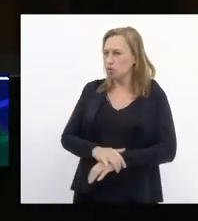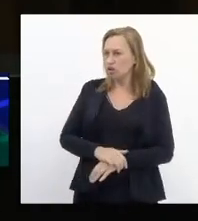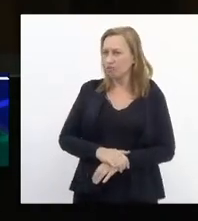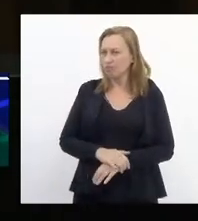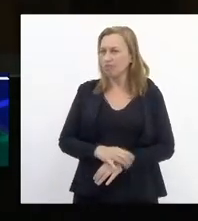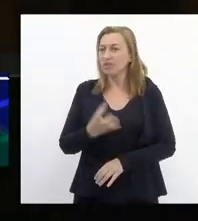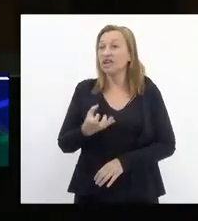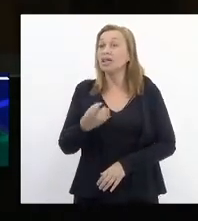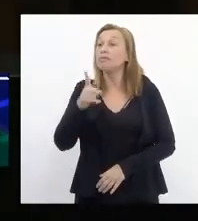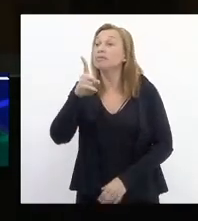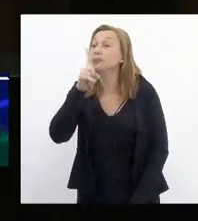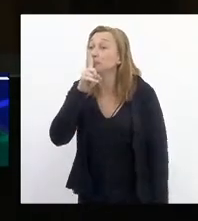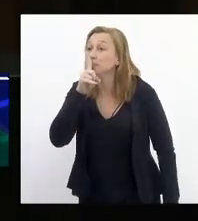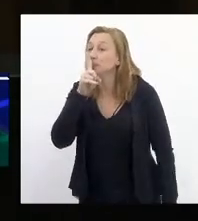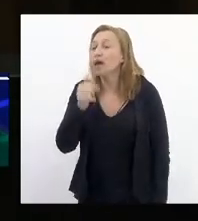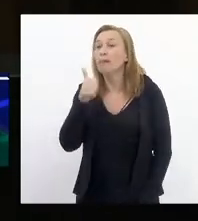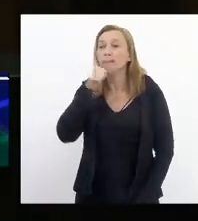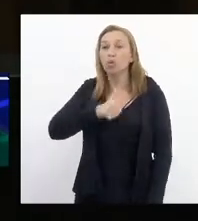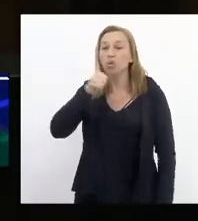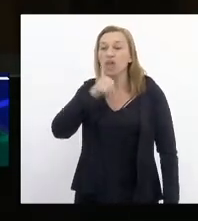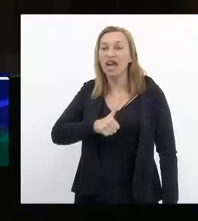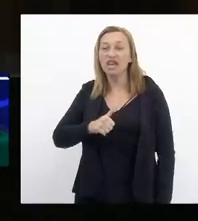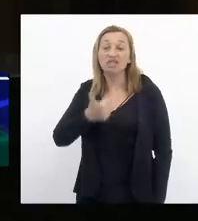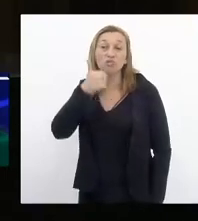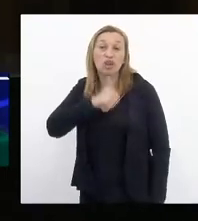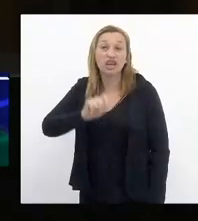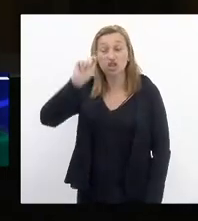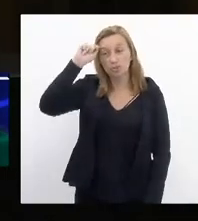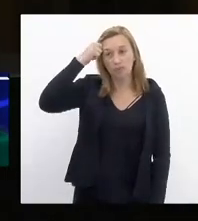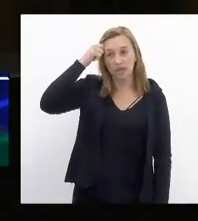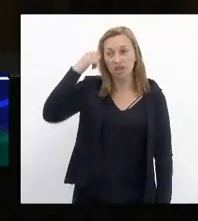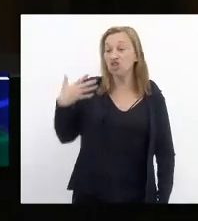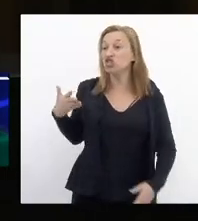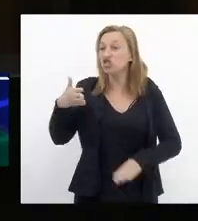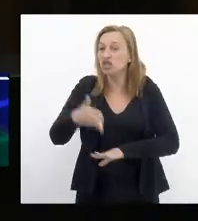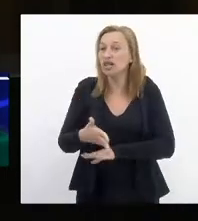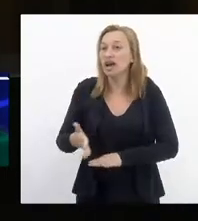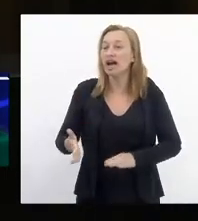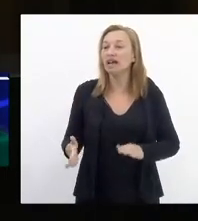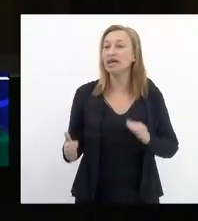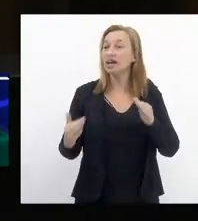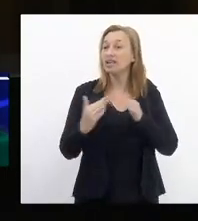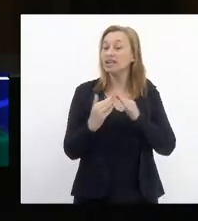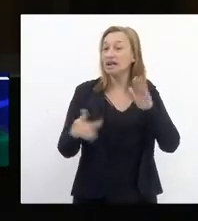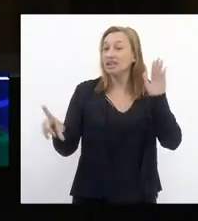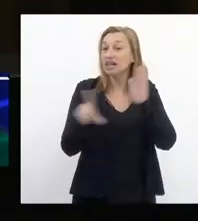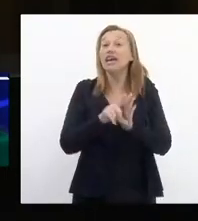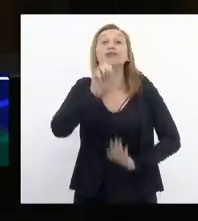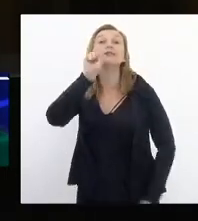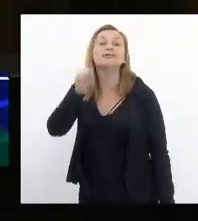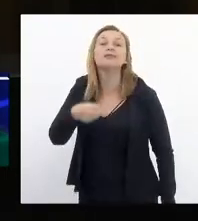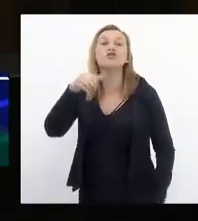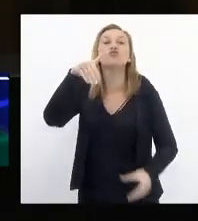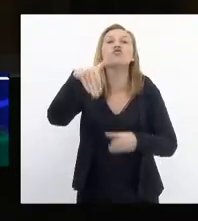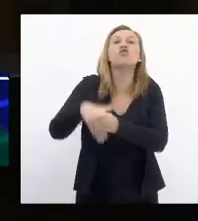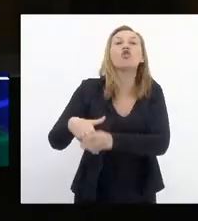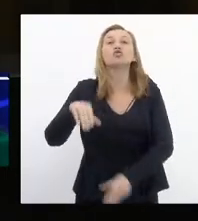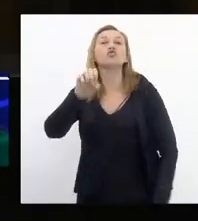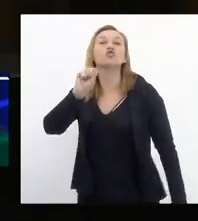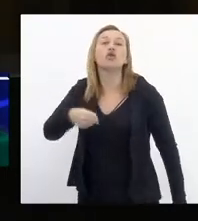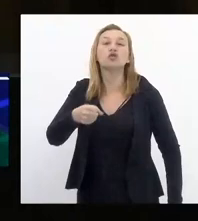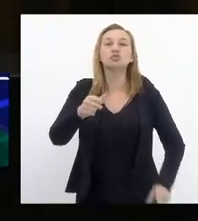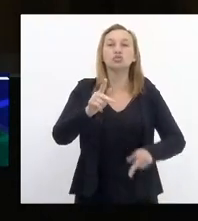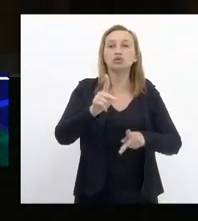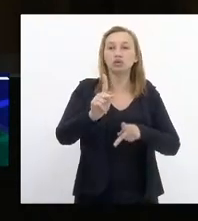tentar calar mulheres, mulheres pretas que chegaram nesse parlamento, sim, com o voto do